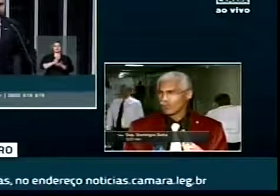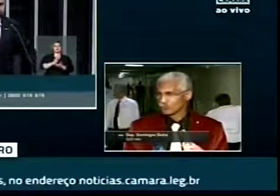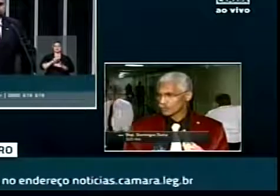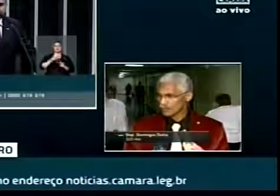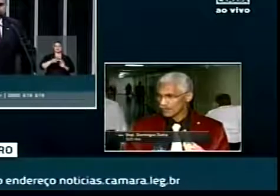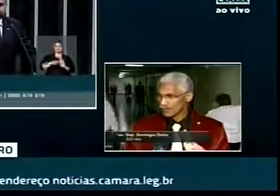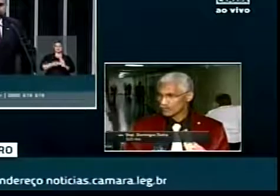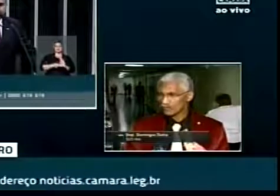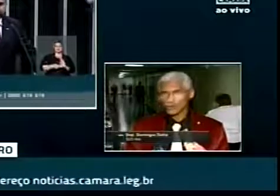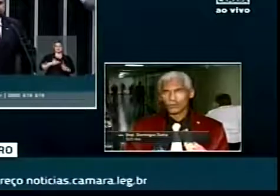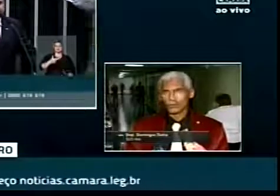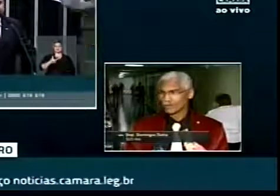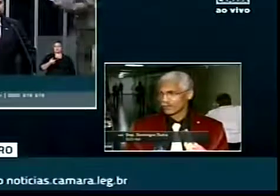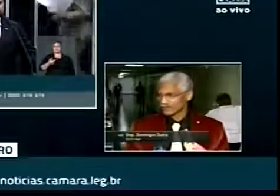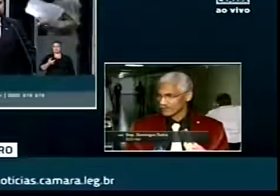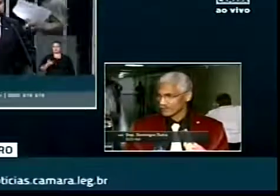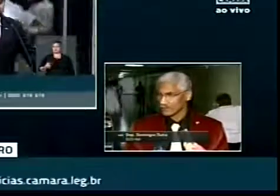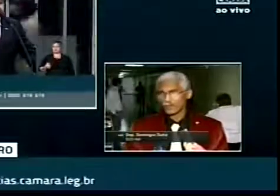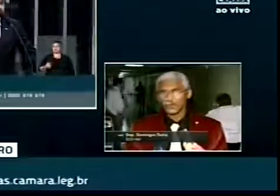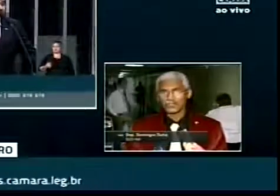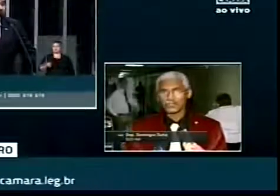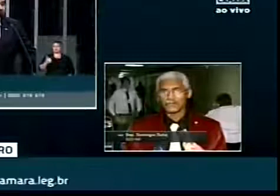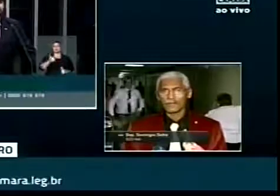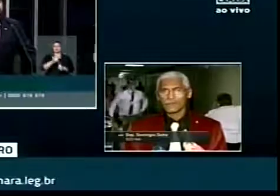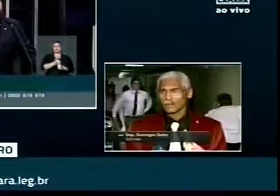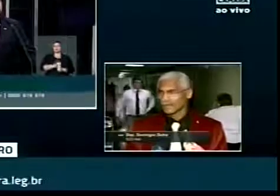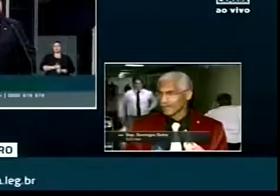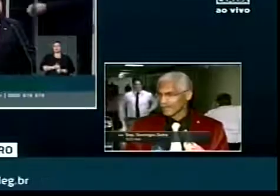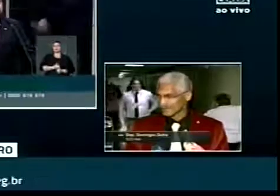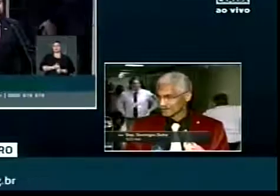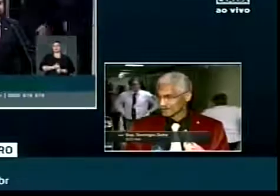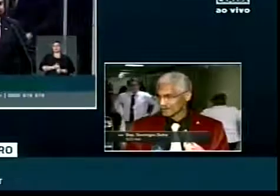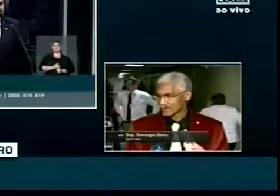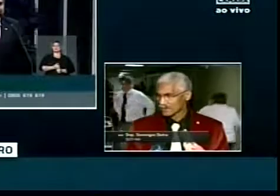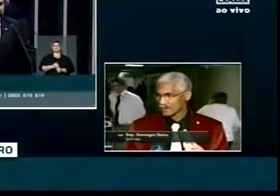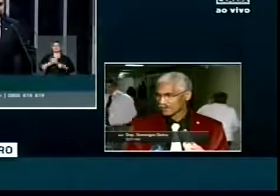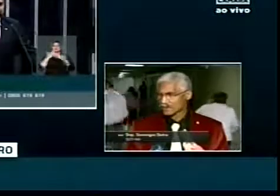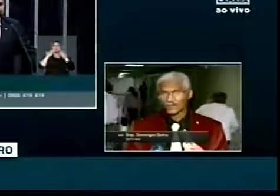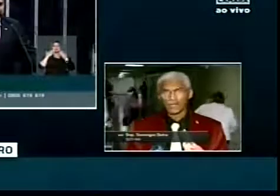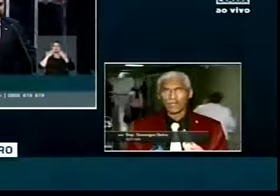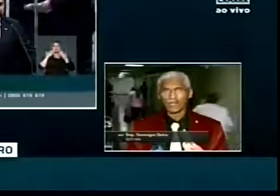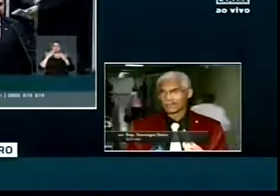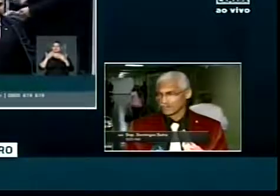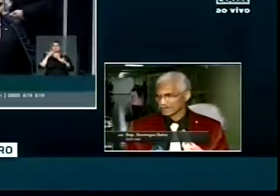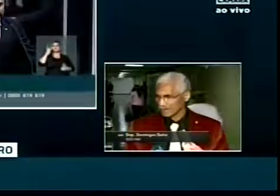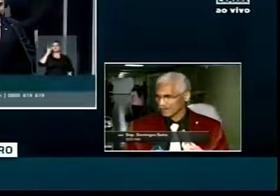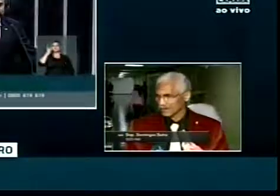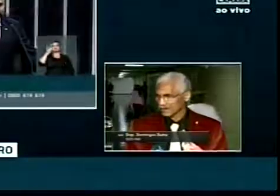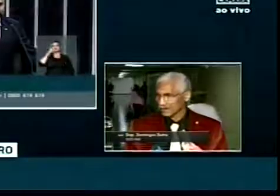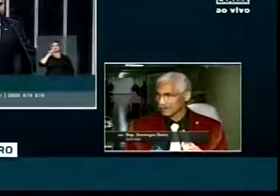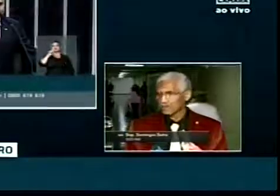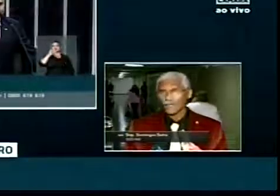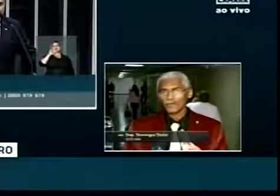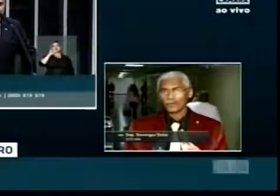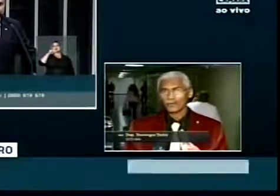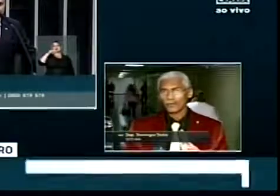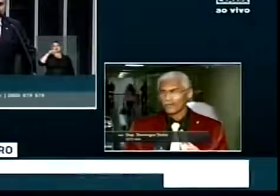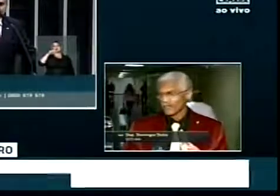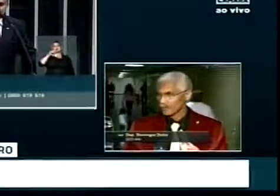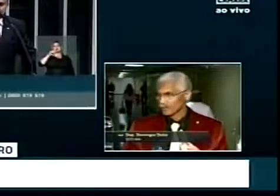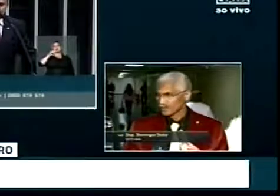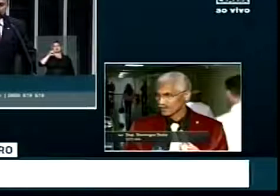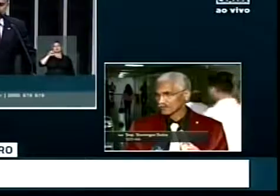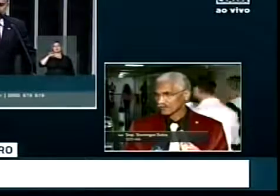do projeto 2020, do substitutivo apresentado pelo deputado Lincoln Portela